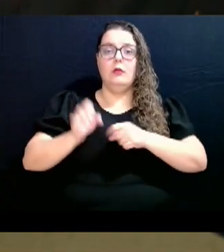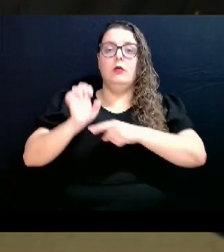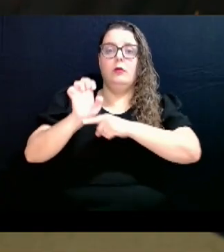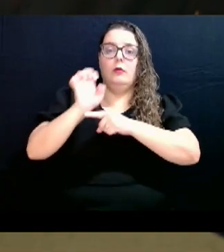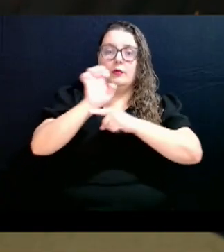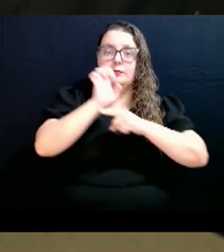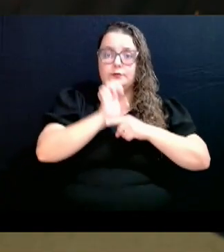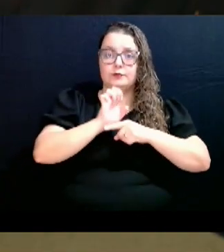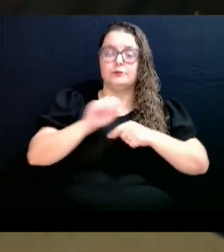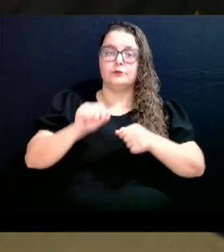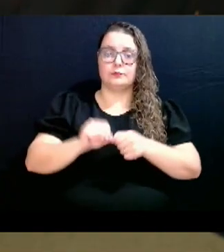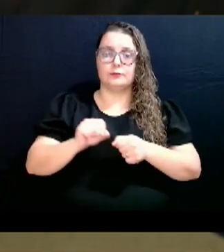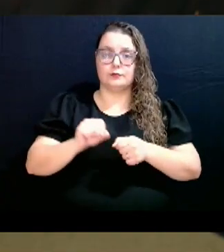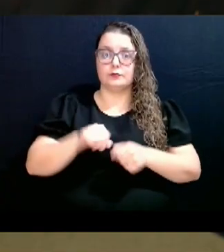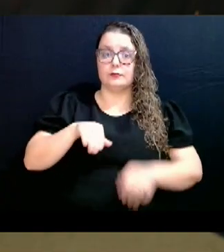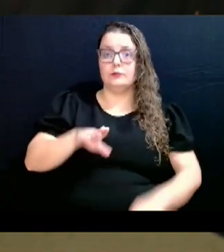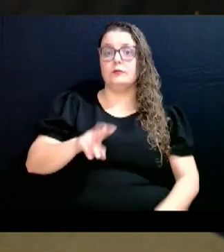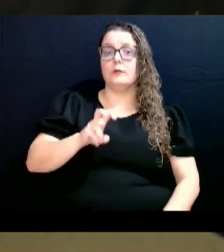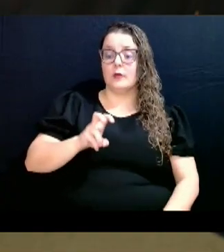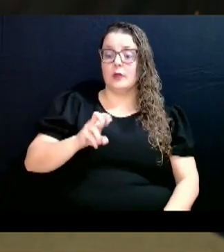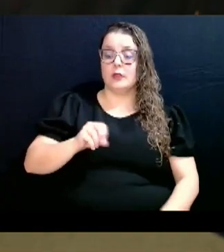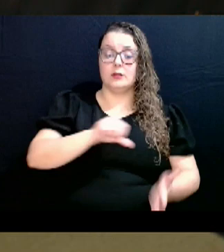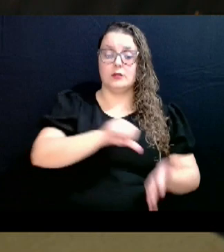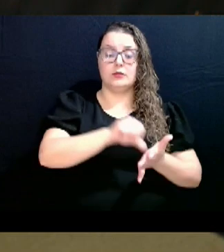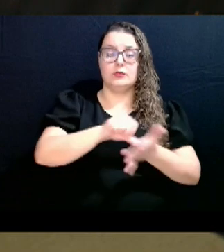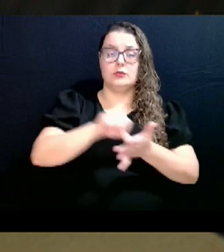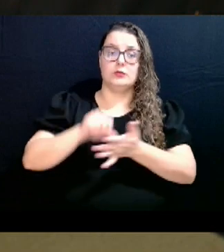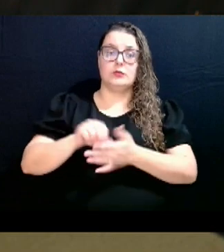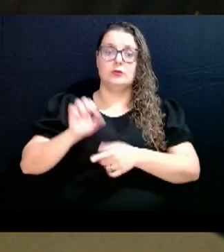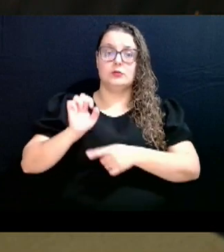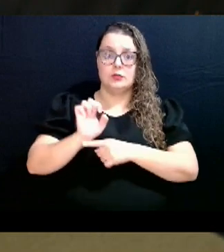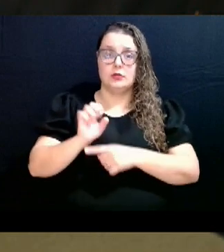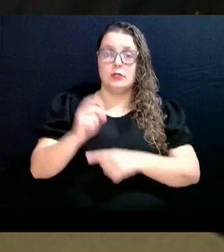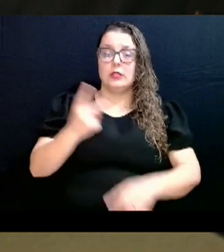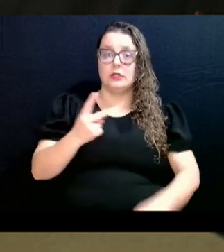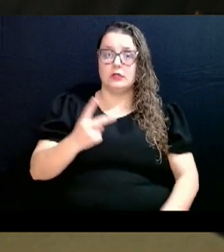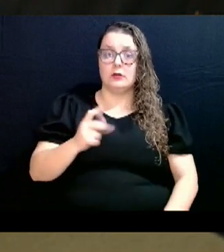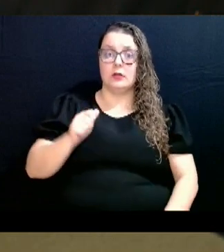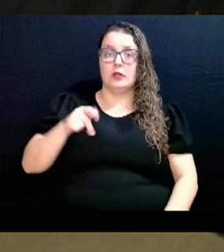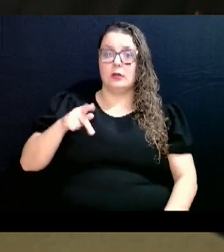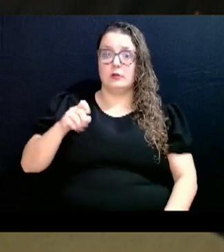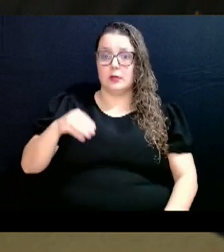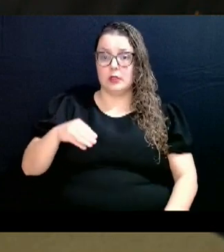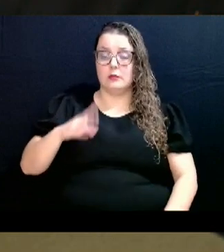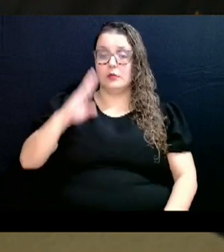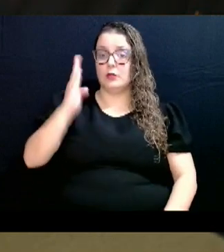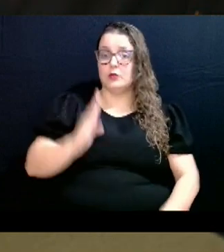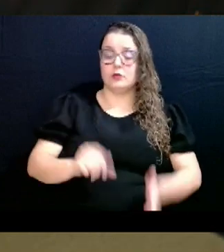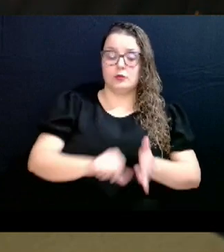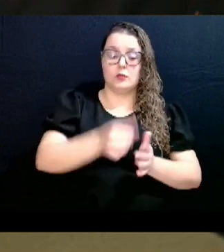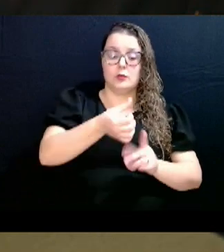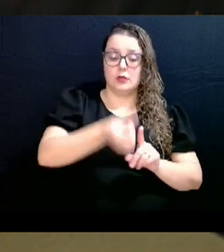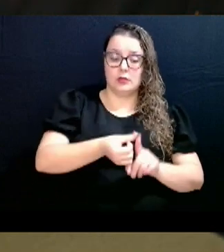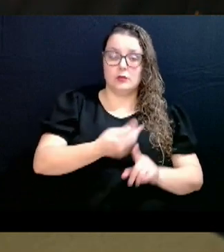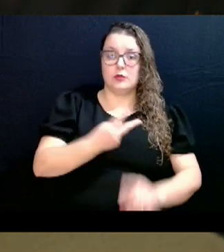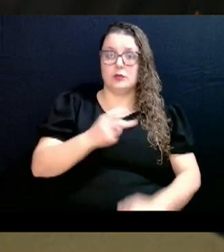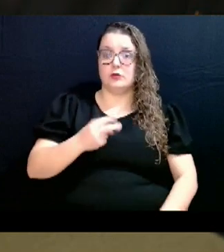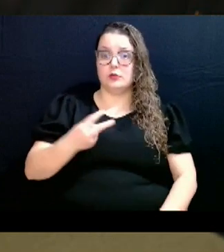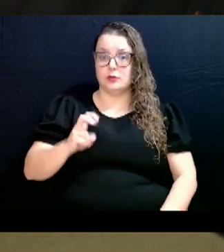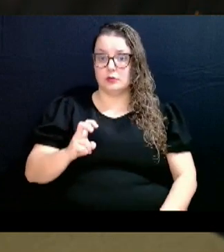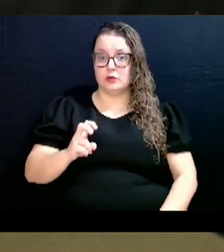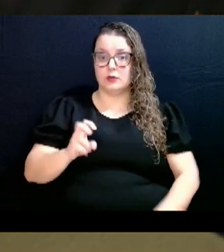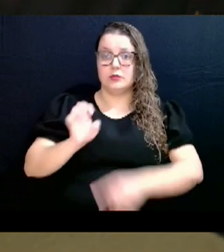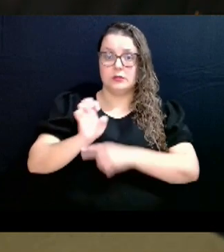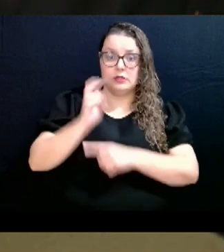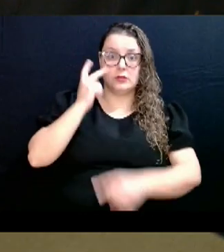em mais de 50 unidades no estado. Segundo a Arpen Brasil, no primeiro semestre de 2025, o estado de São Paulo